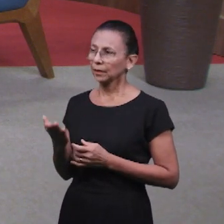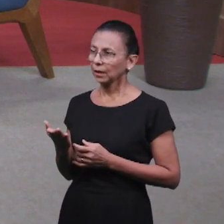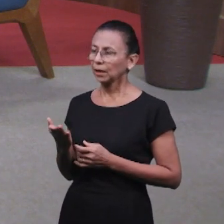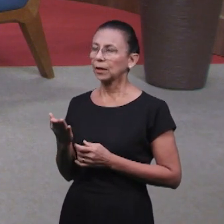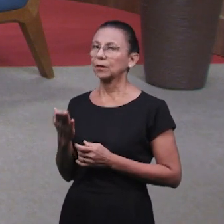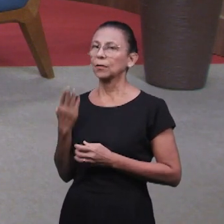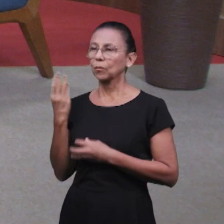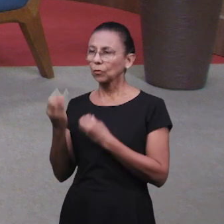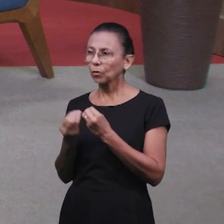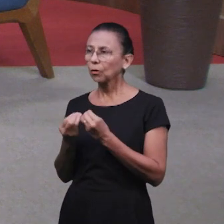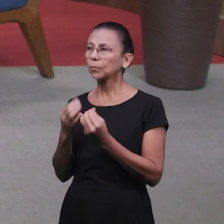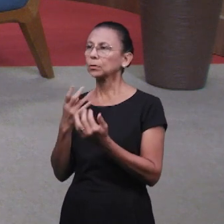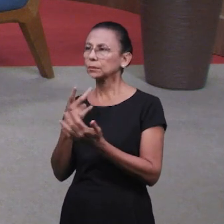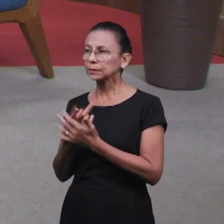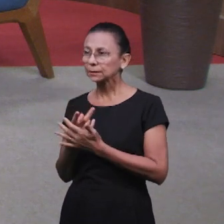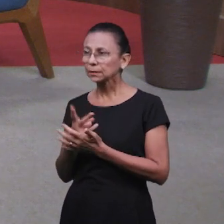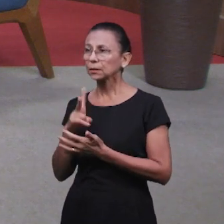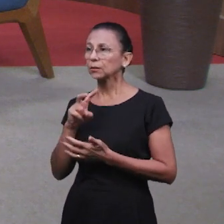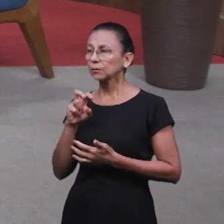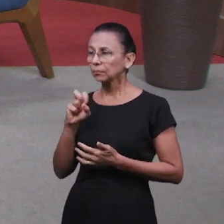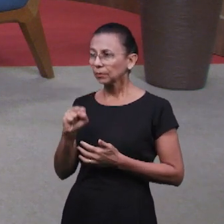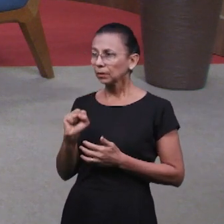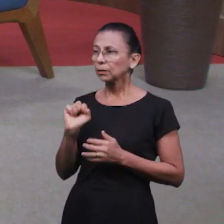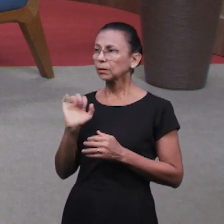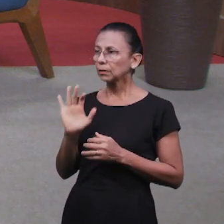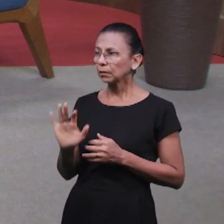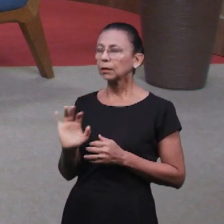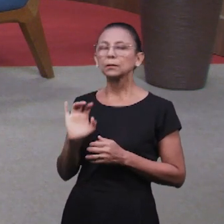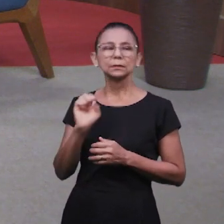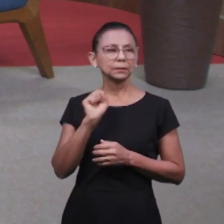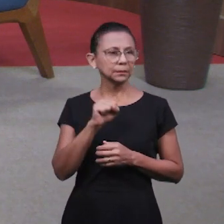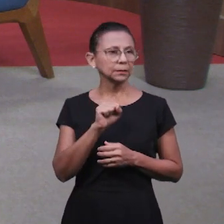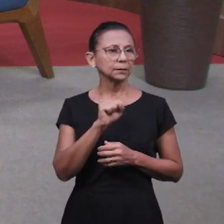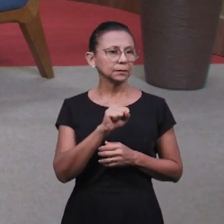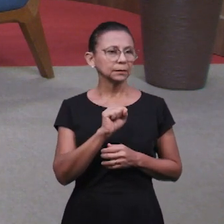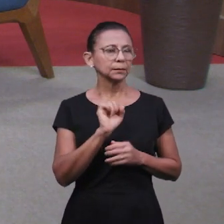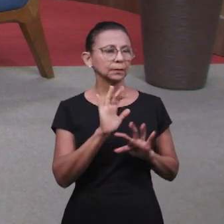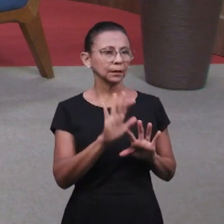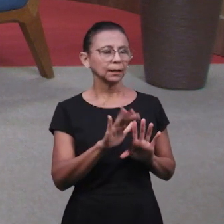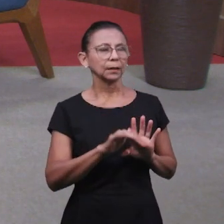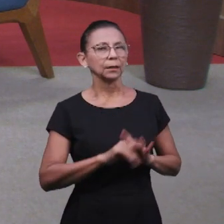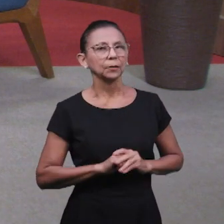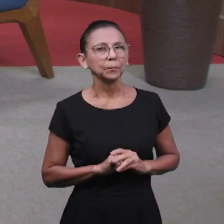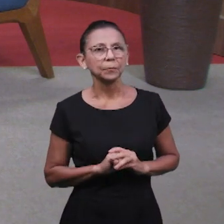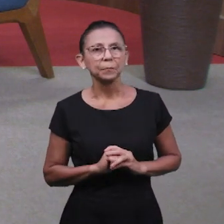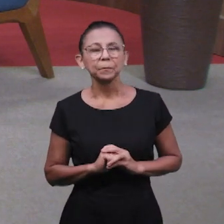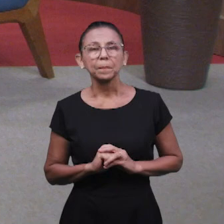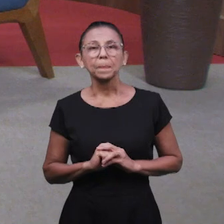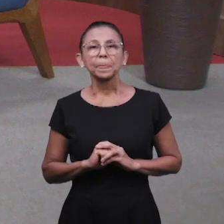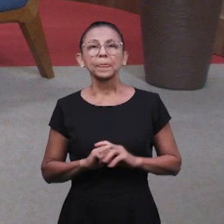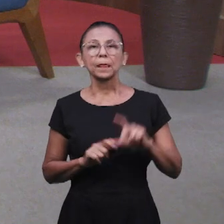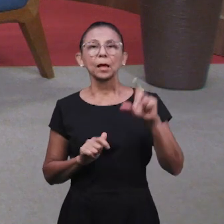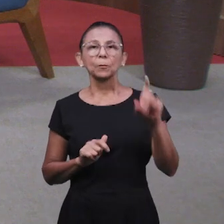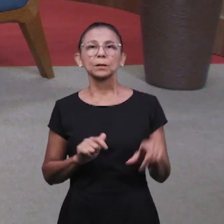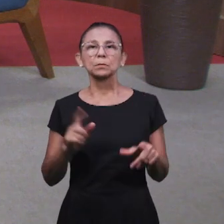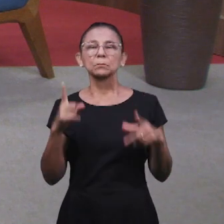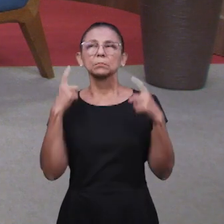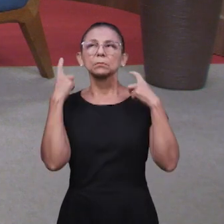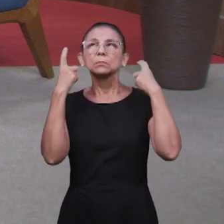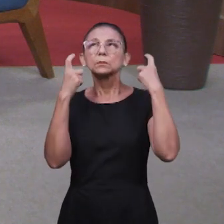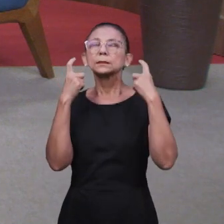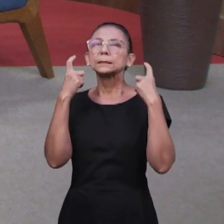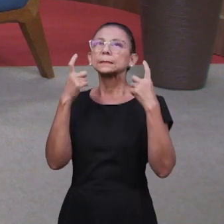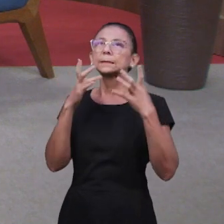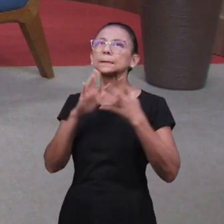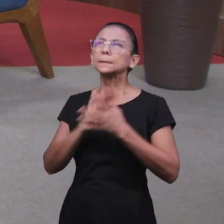né? Lá na escola. Um fato terrível, né? Mas falando sobre